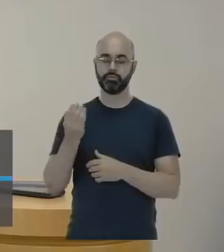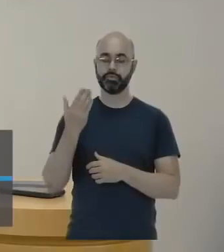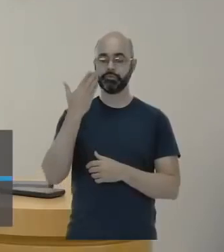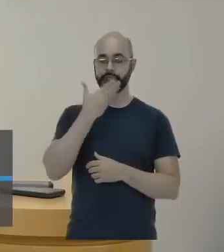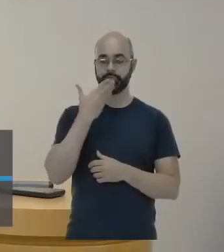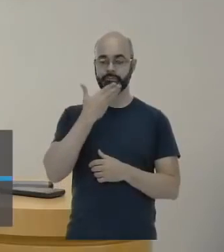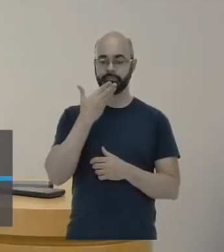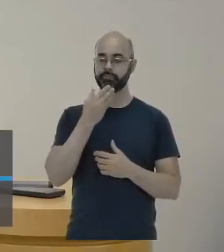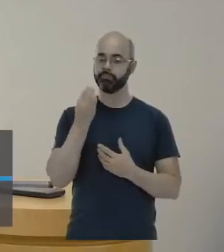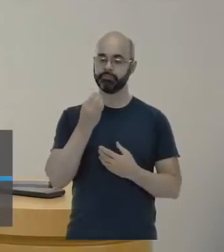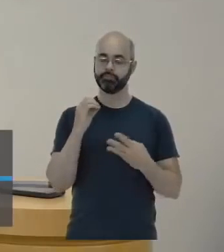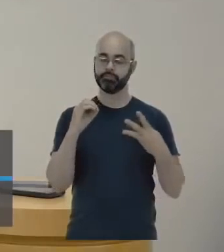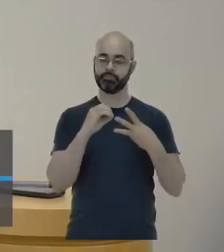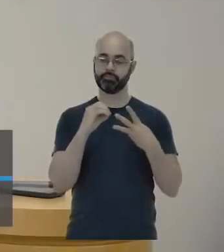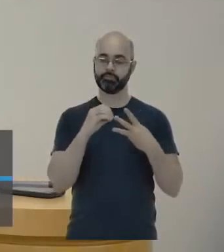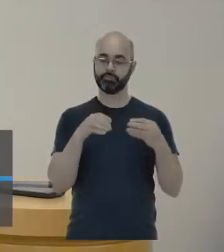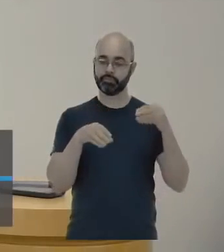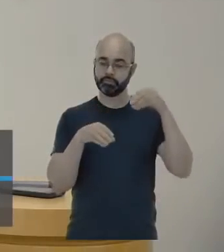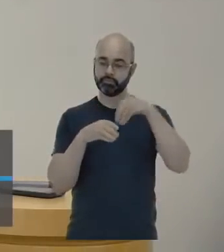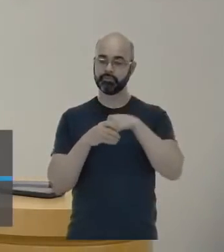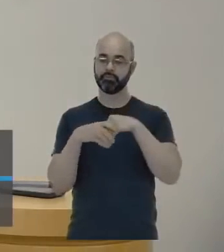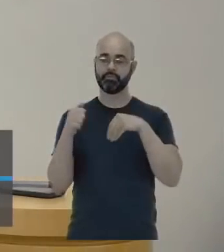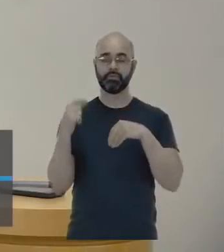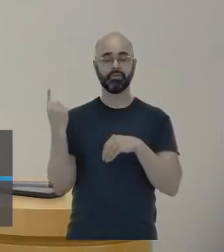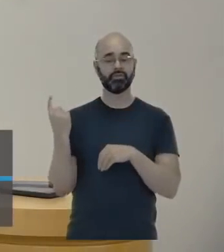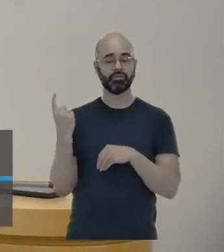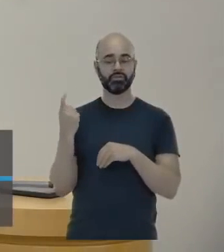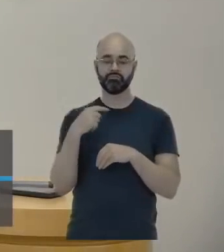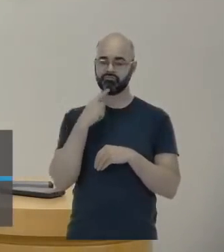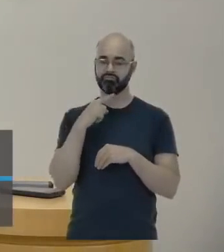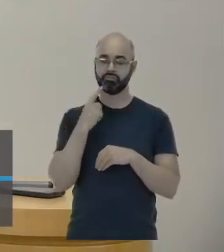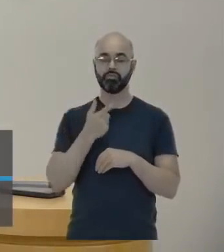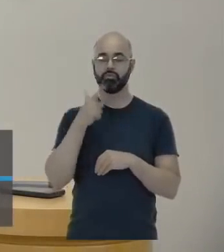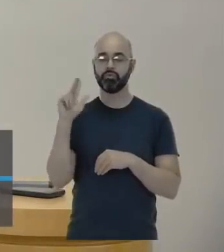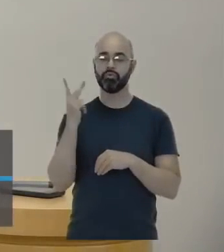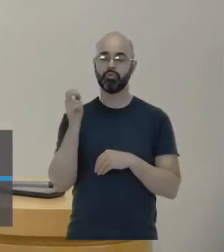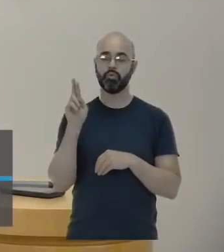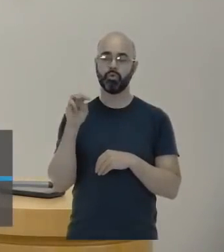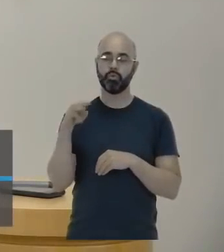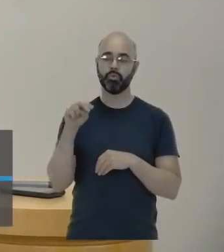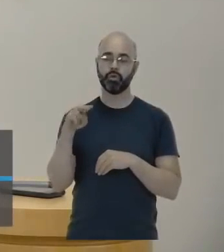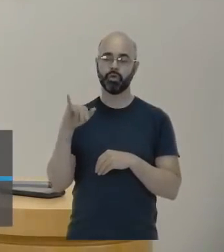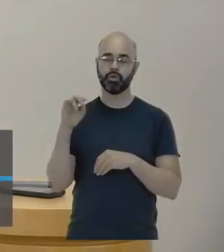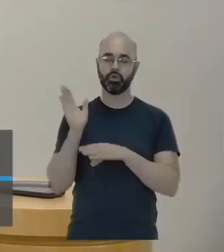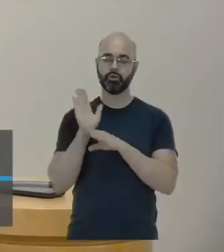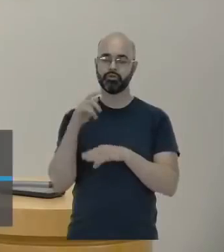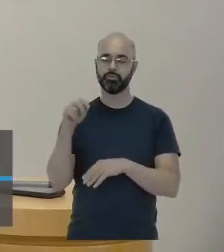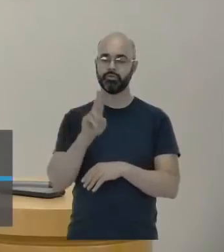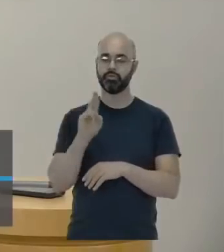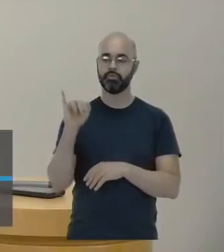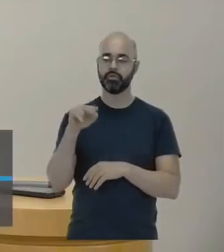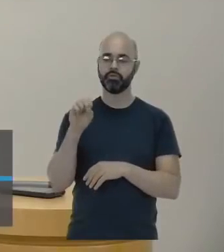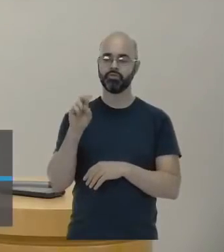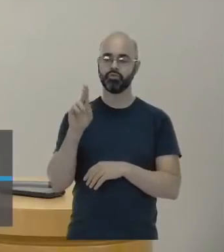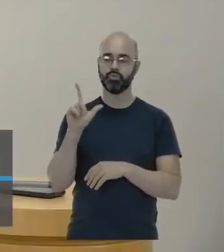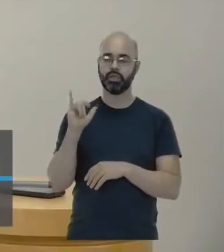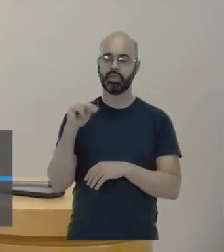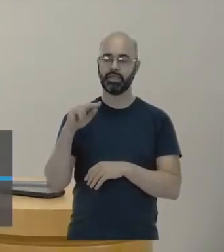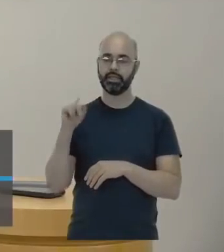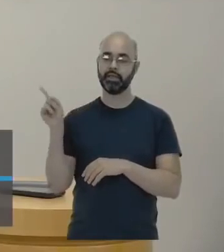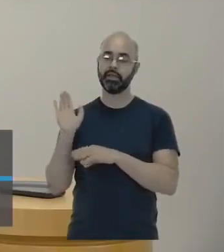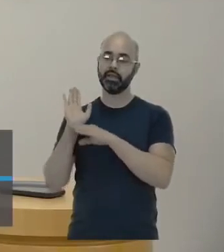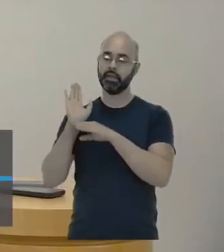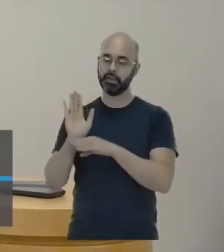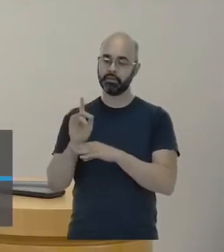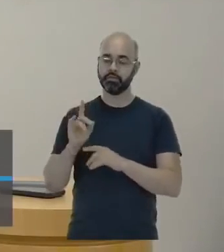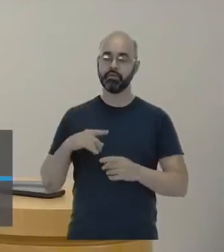entrar na célula, ele não consegue entrar na célula sozinho, ele precisa da ajuda de um hormônio chamado insulina, e a partir disso, esse hormônio é